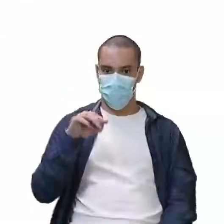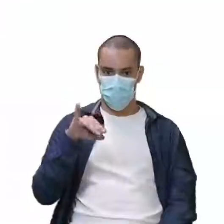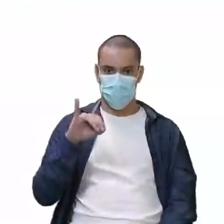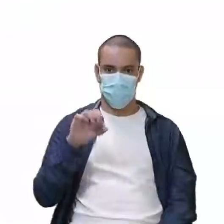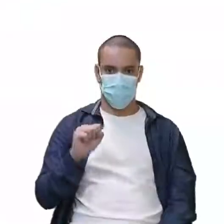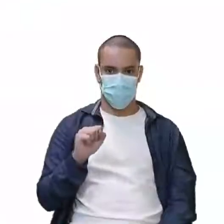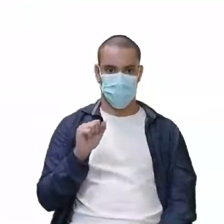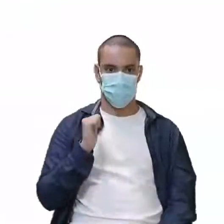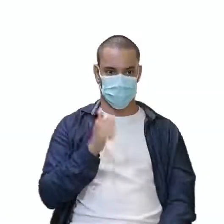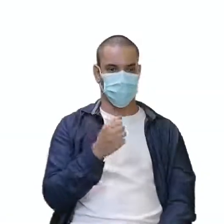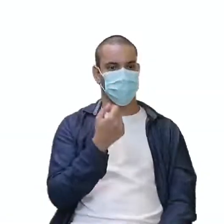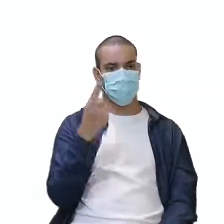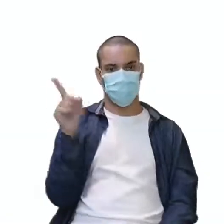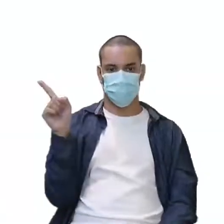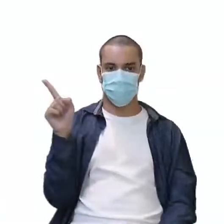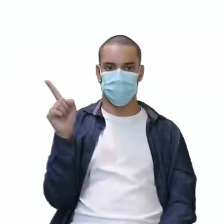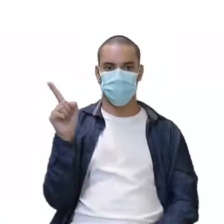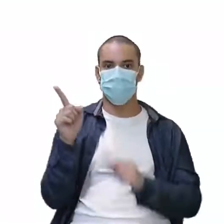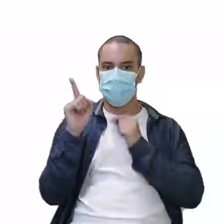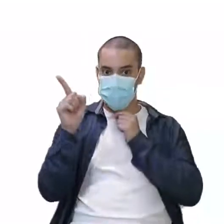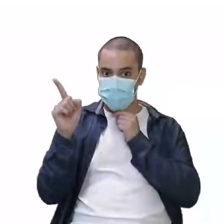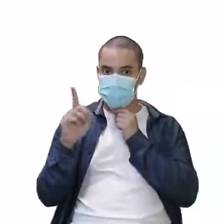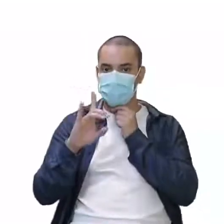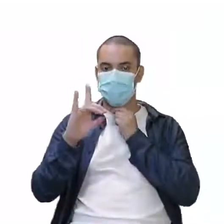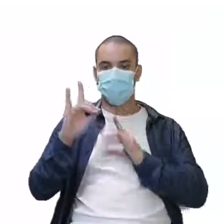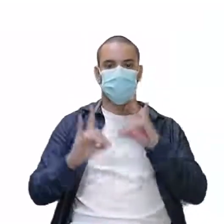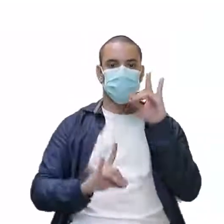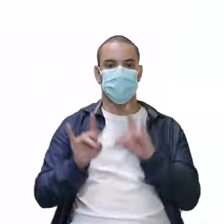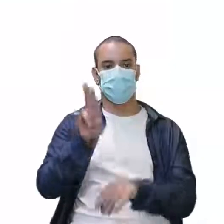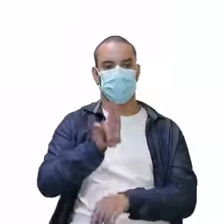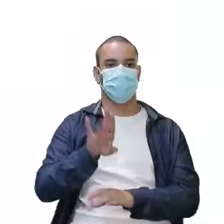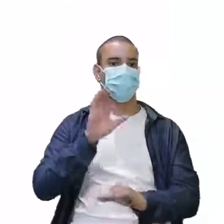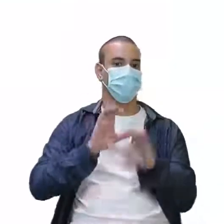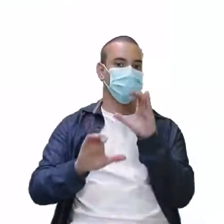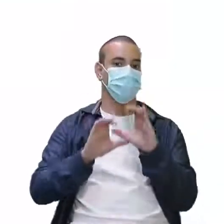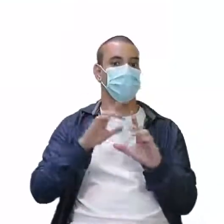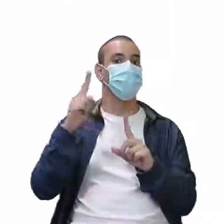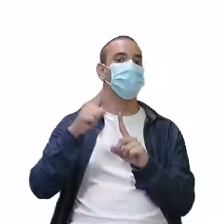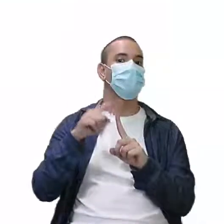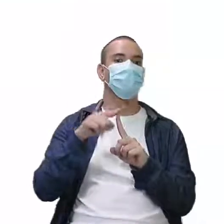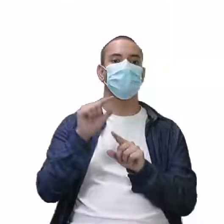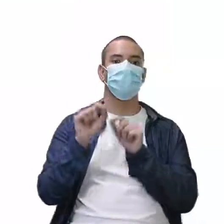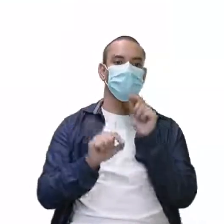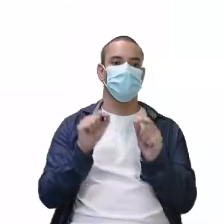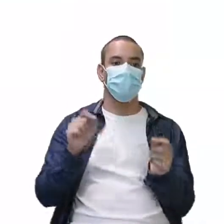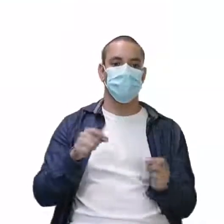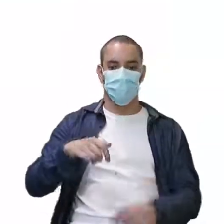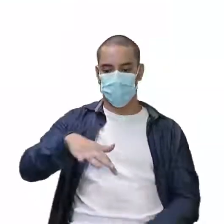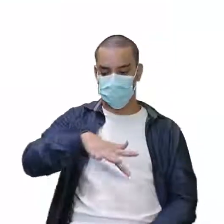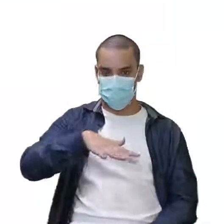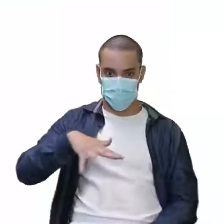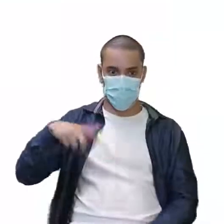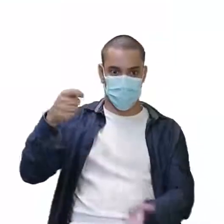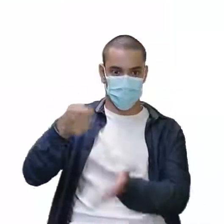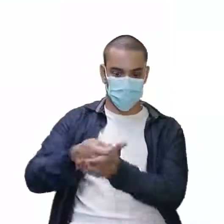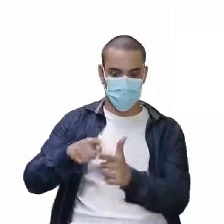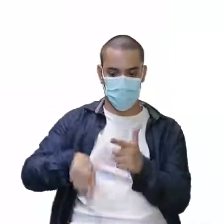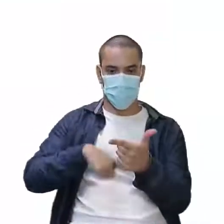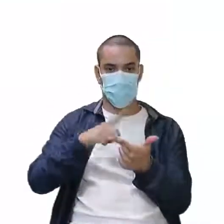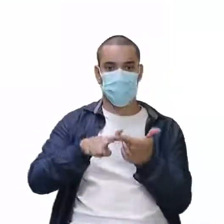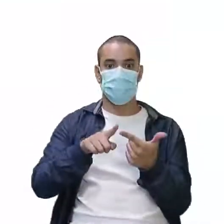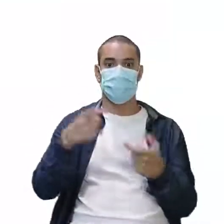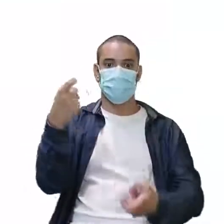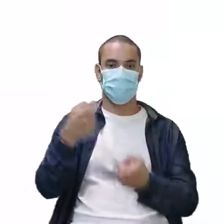então. Esses feromônios são usados para essa comunicação. De que tipo, prof? Demarcação de territórios,